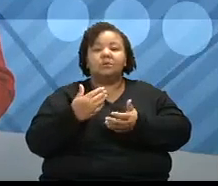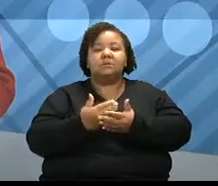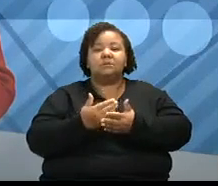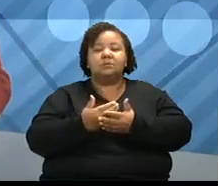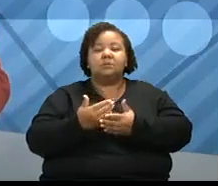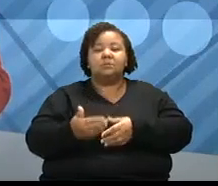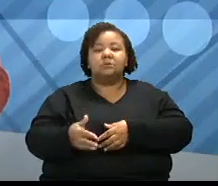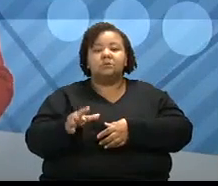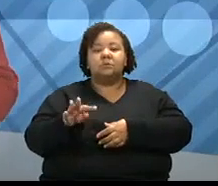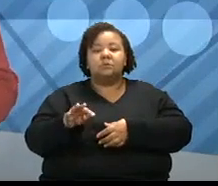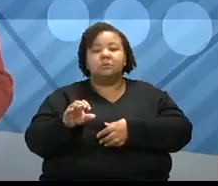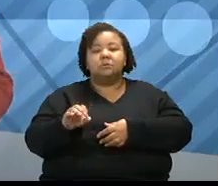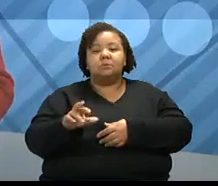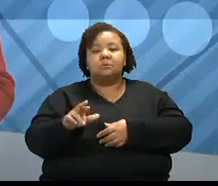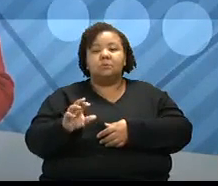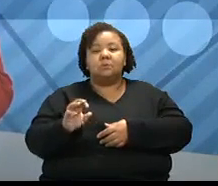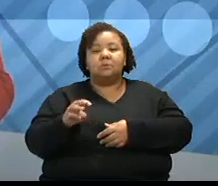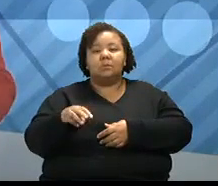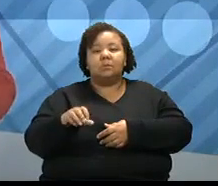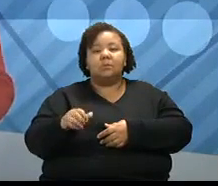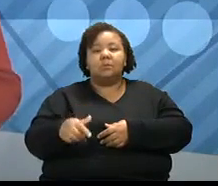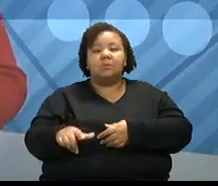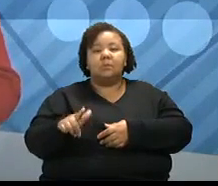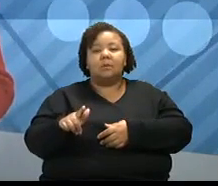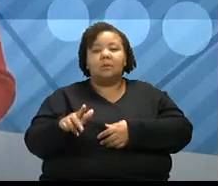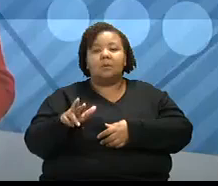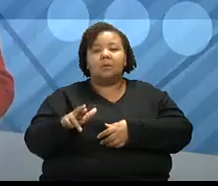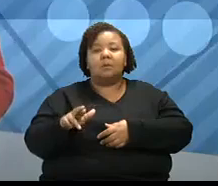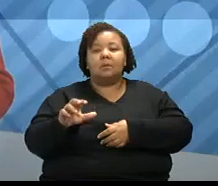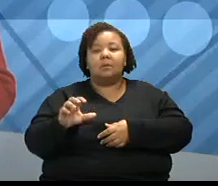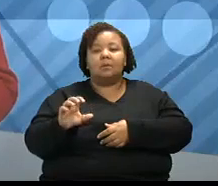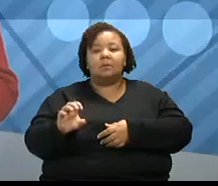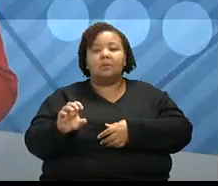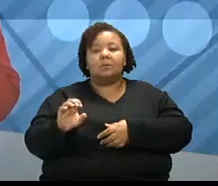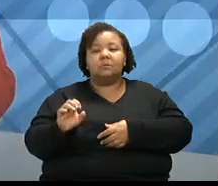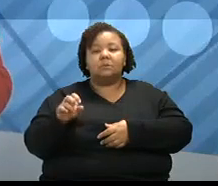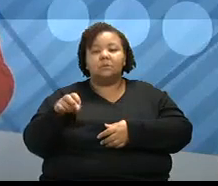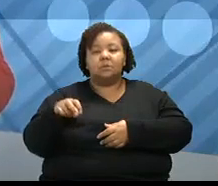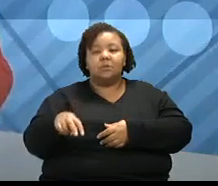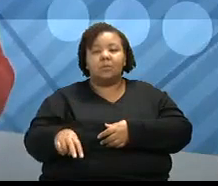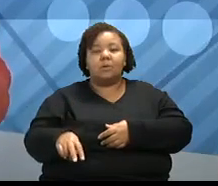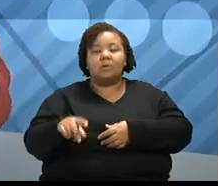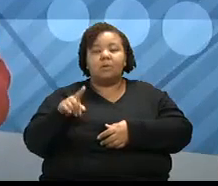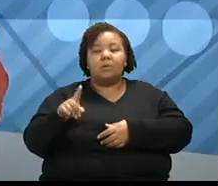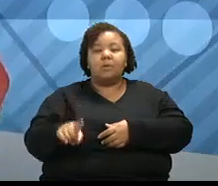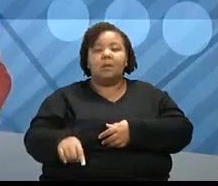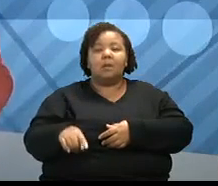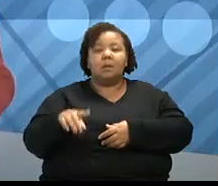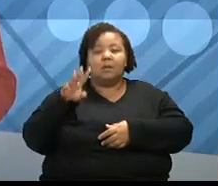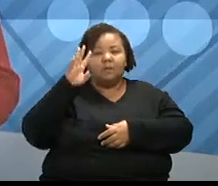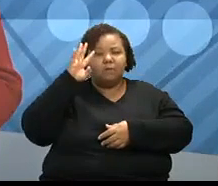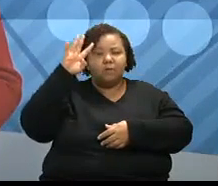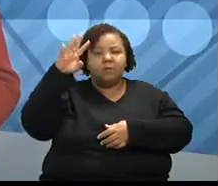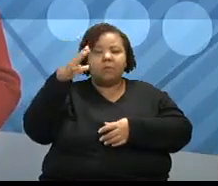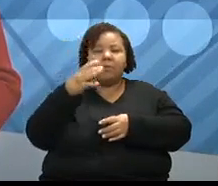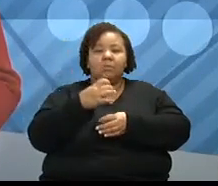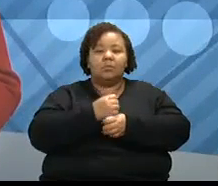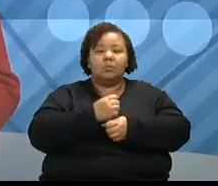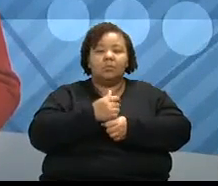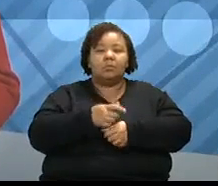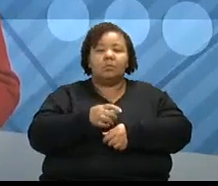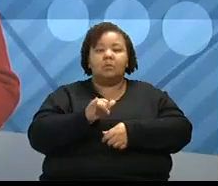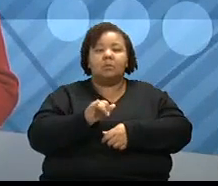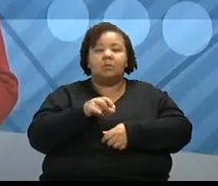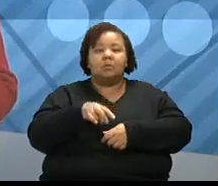teorema importante, que é o teorema de Green, e que inclusive pode ser interpretado como o teorema fundamental do cálculo para as